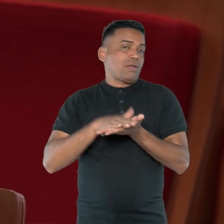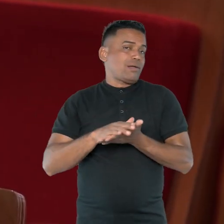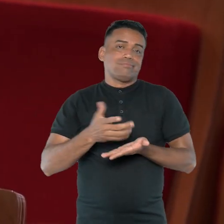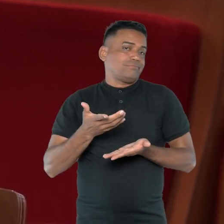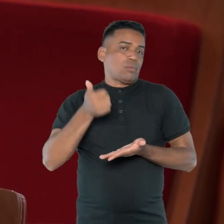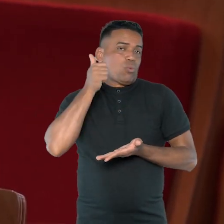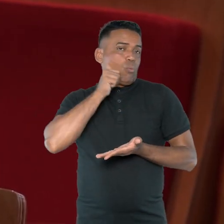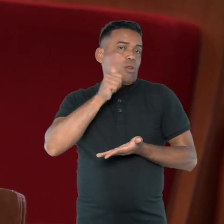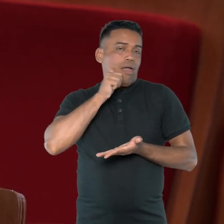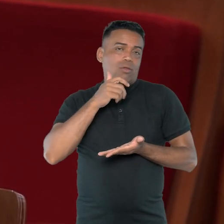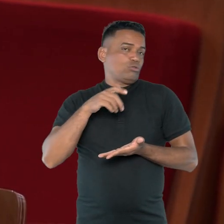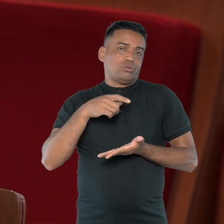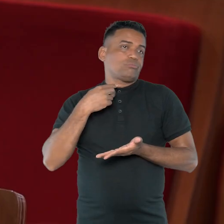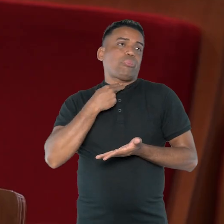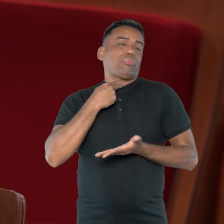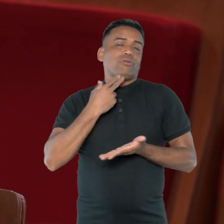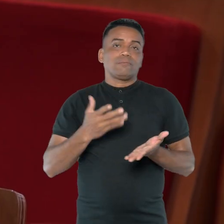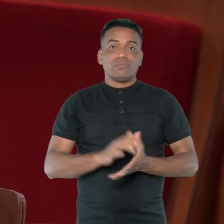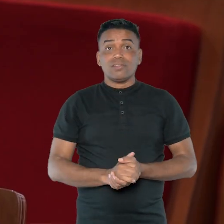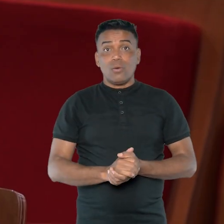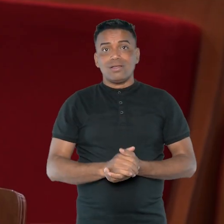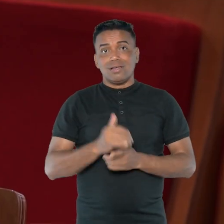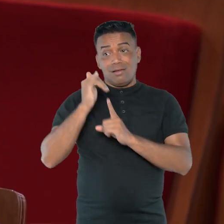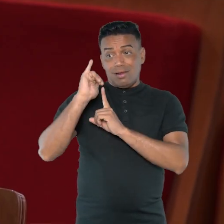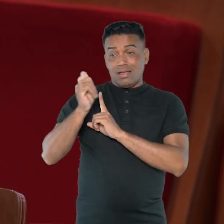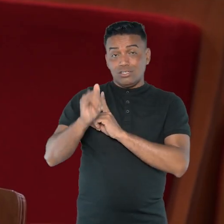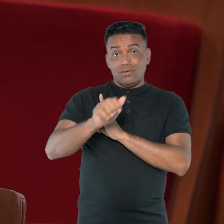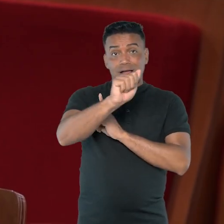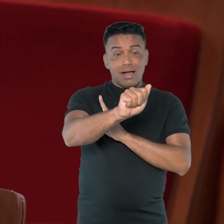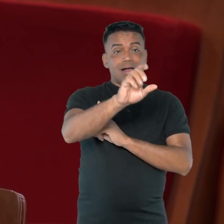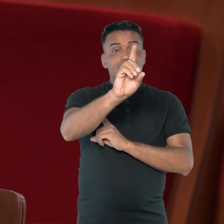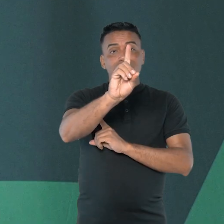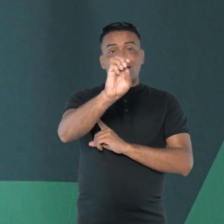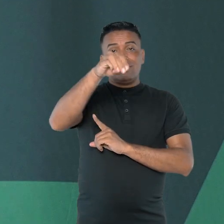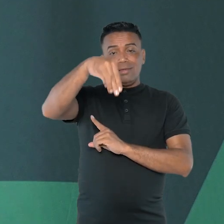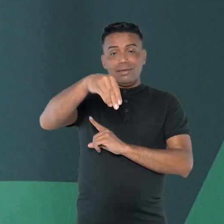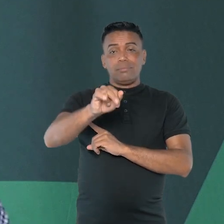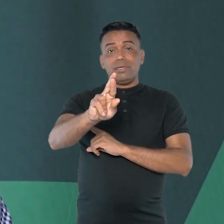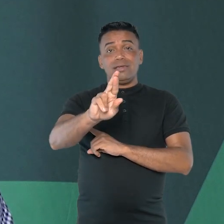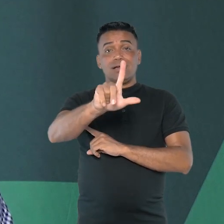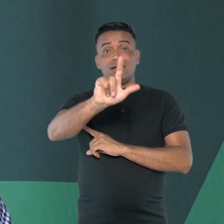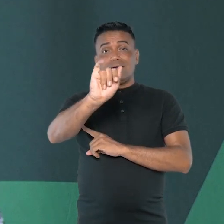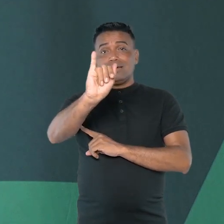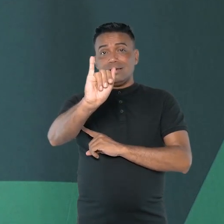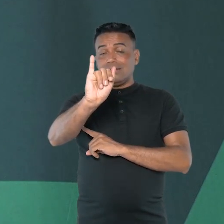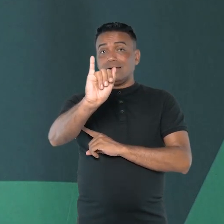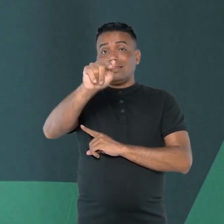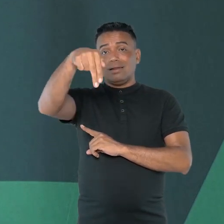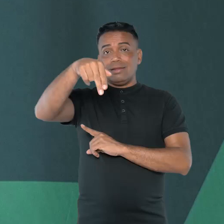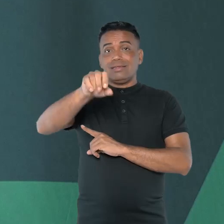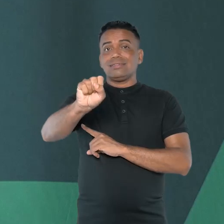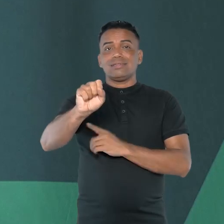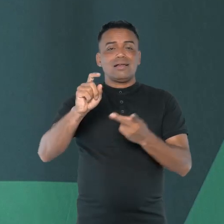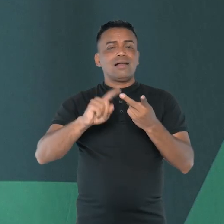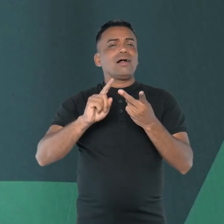E essa narrativa do Ademir Lins, ela é acompanhada pelas notas da editora, Virgínia Lemos. Acho